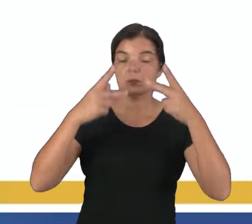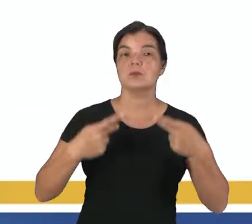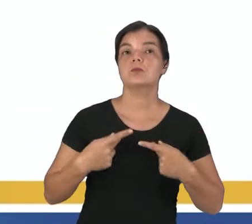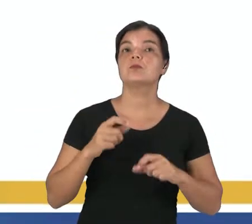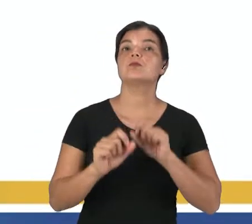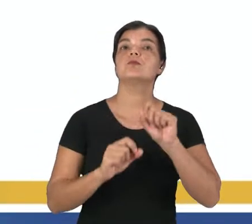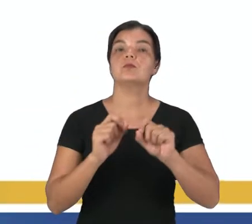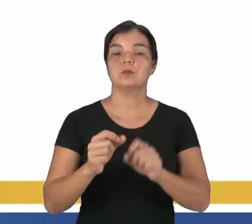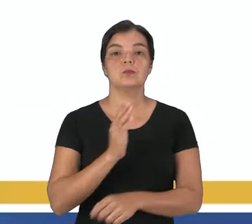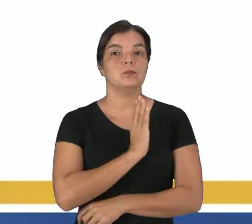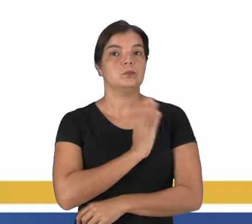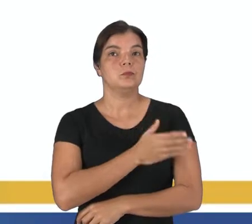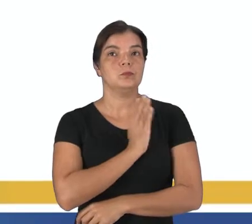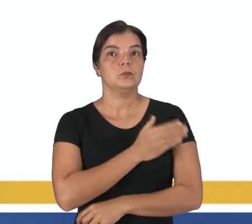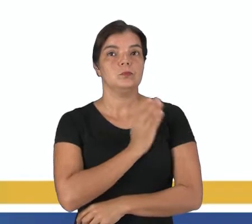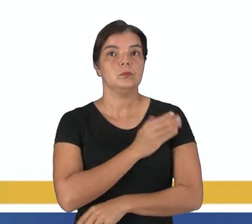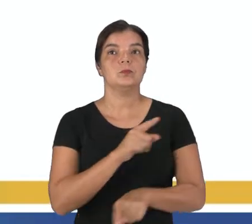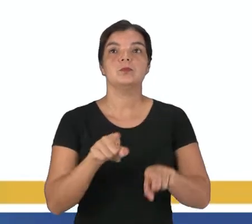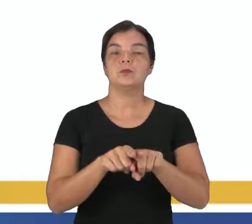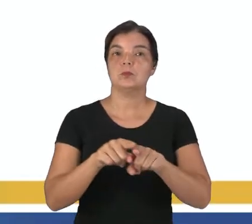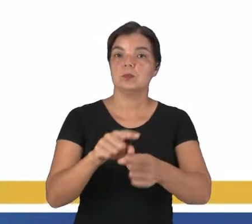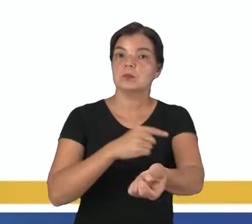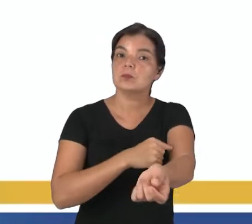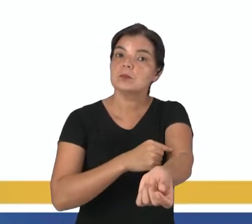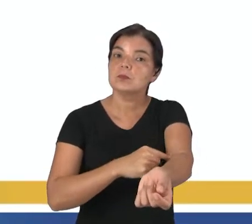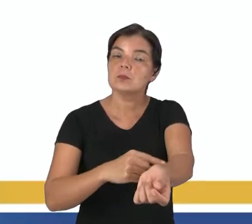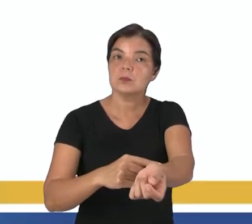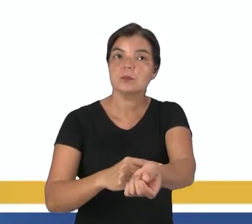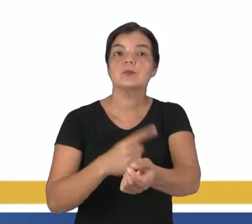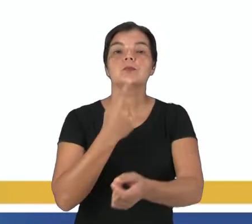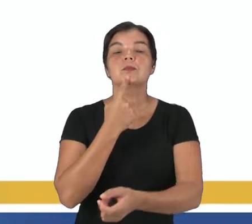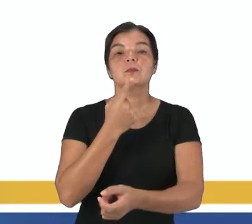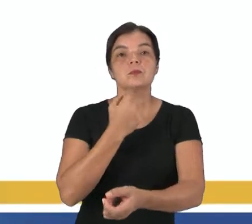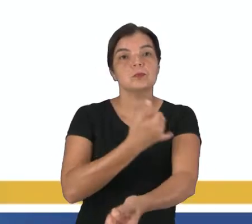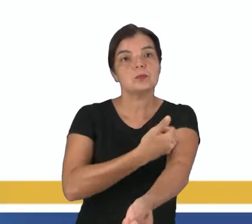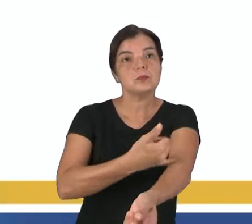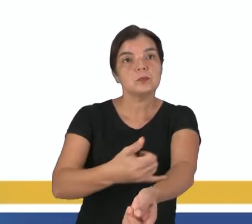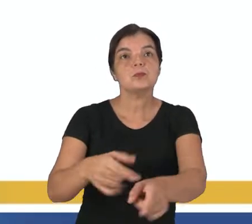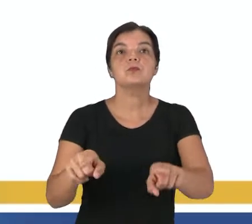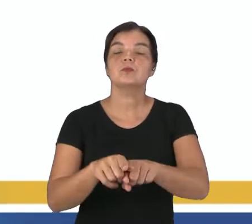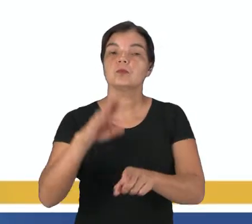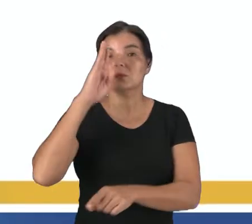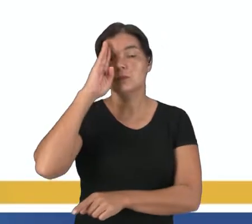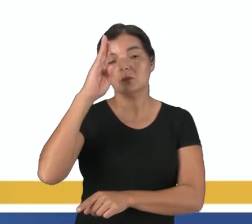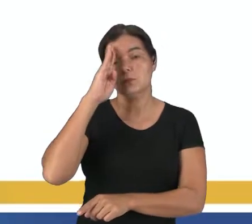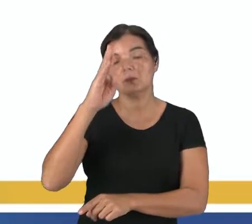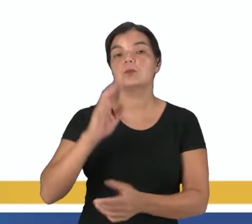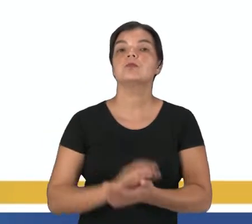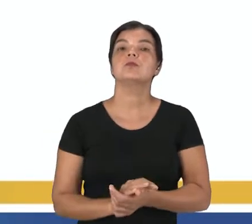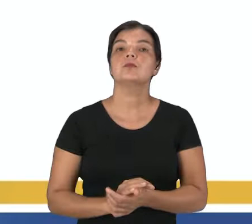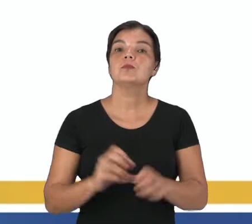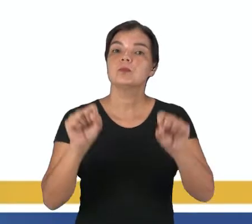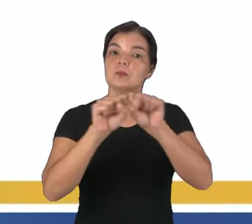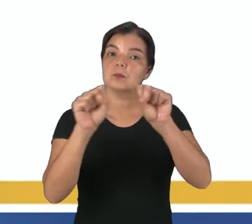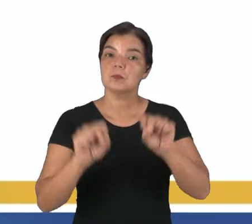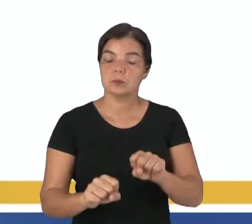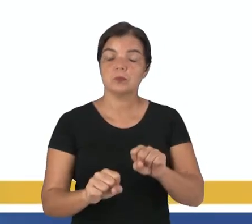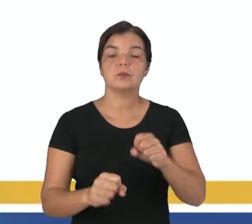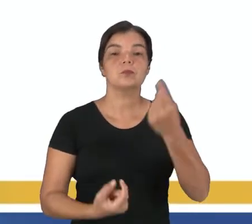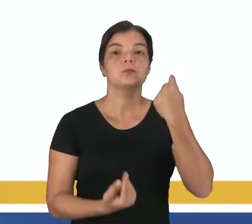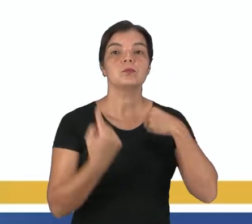é formado pelo coração e pelos vasos sanguíneos. A principal função desse sistema circulatório